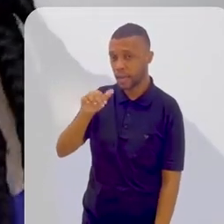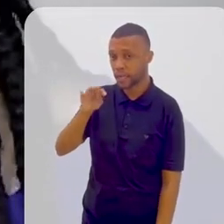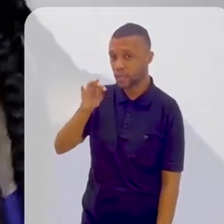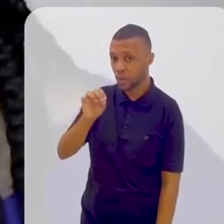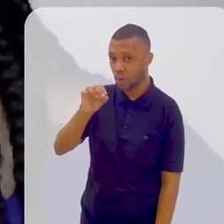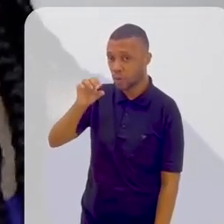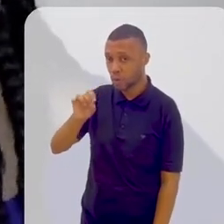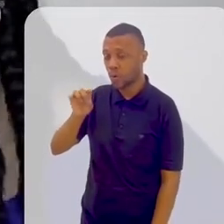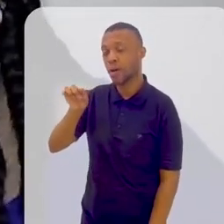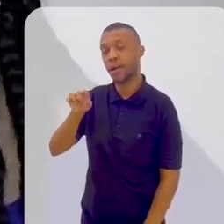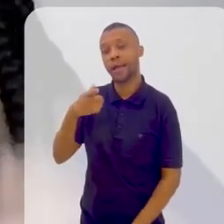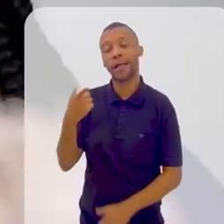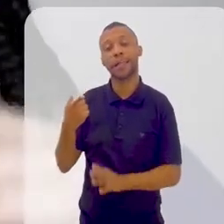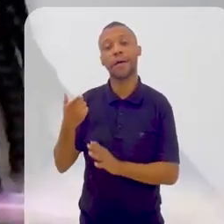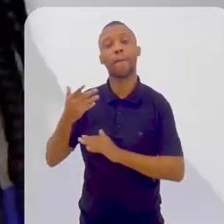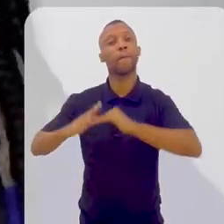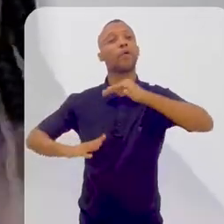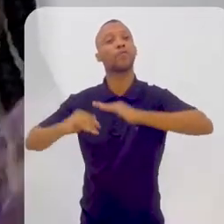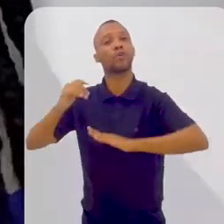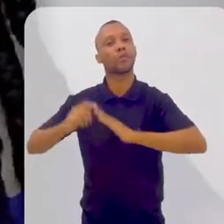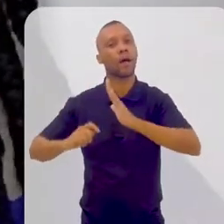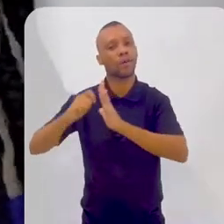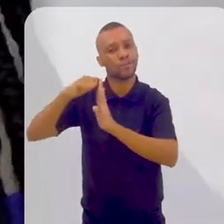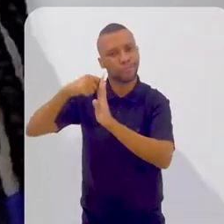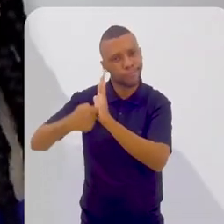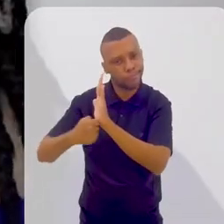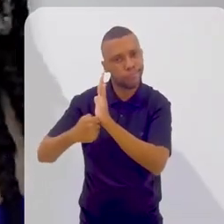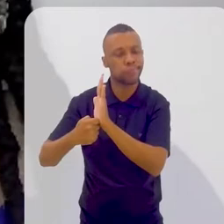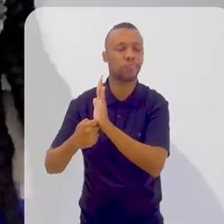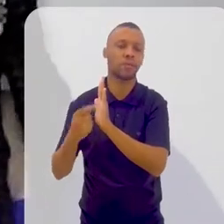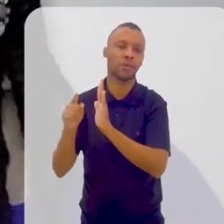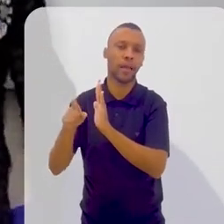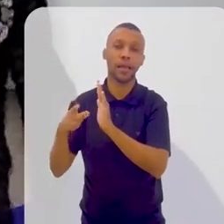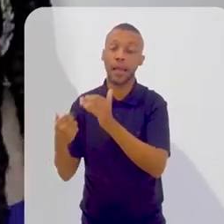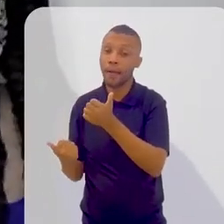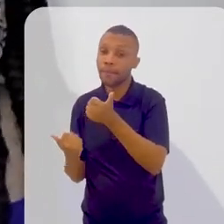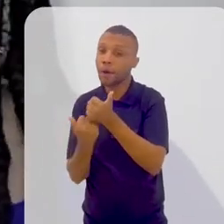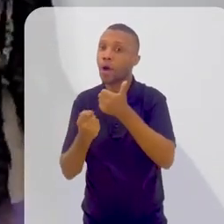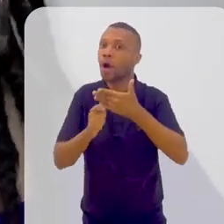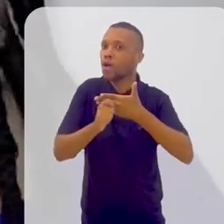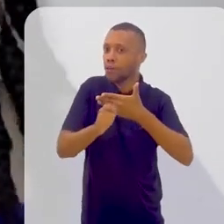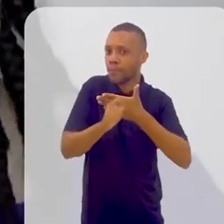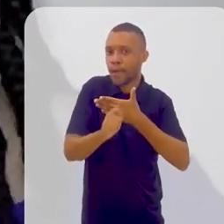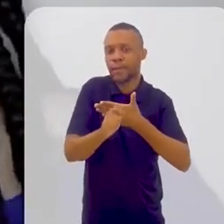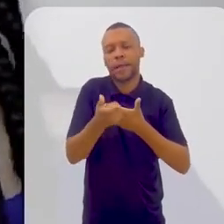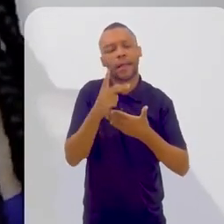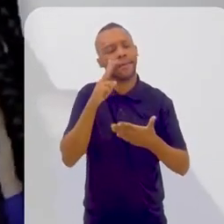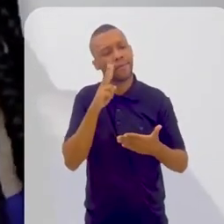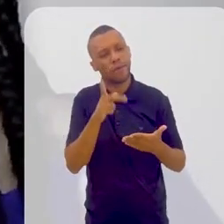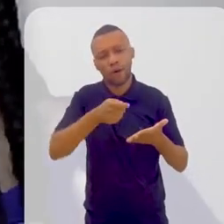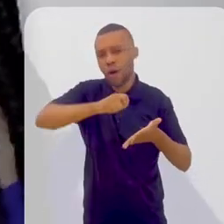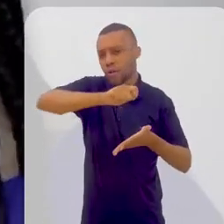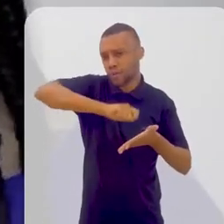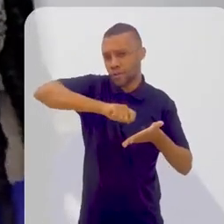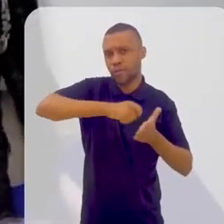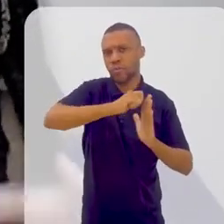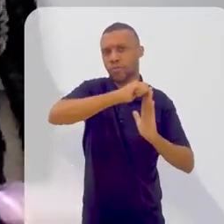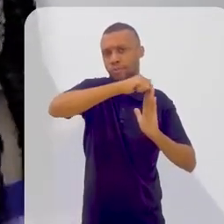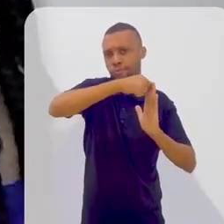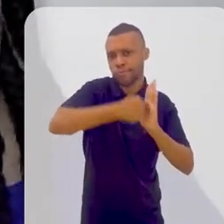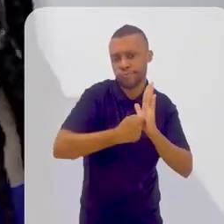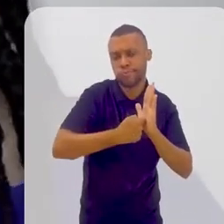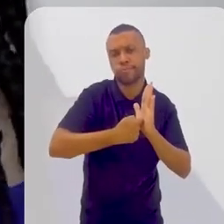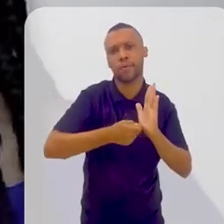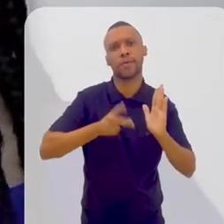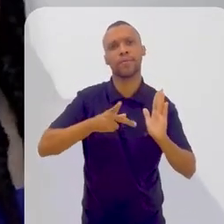roteirista e era assessor de imprensa da Rio Filme, me via comunicando, e uma vez ele viu eu escrevendo um texto, porque